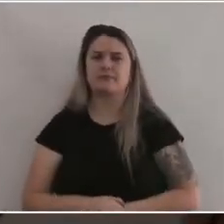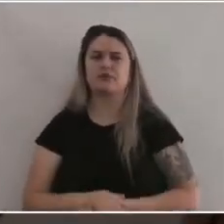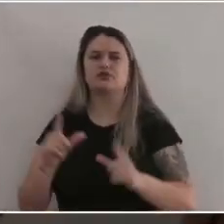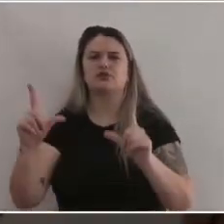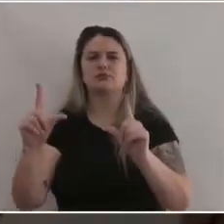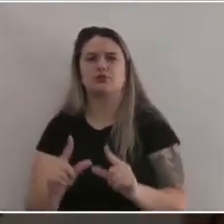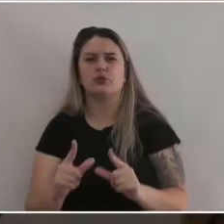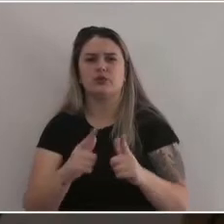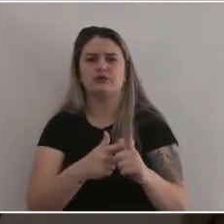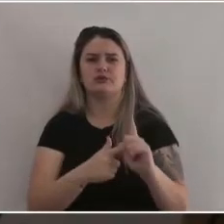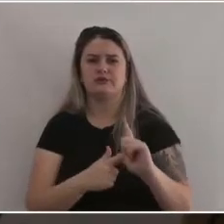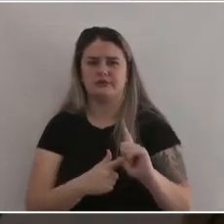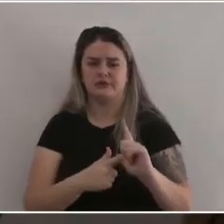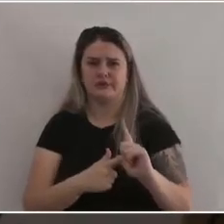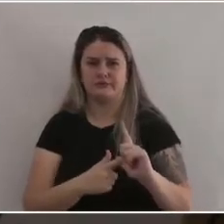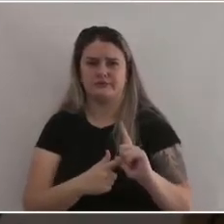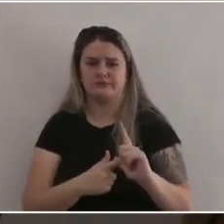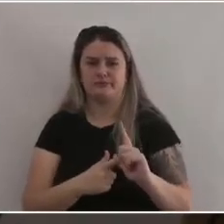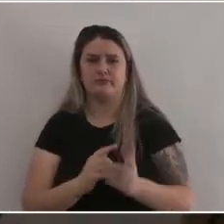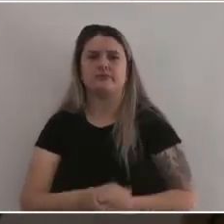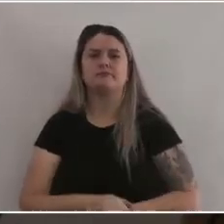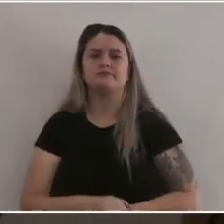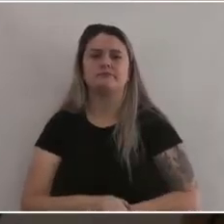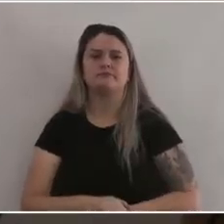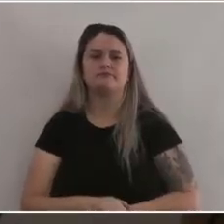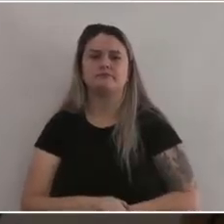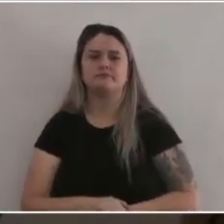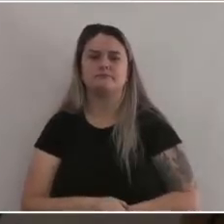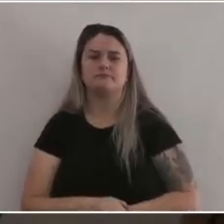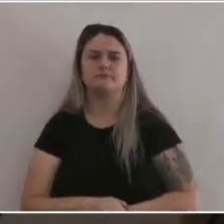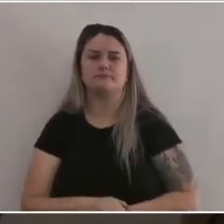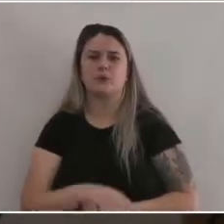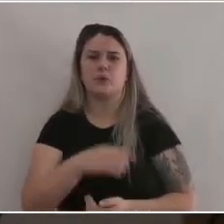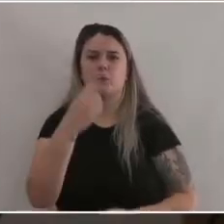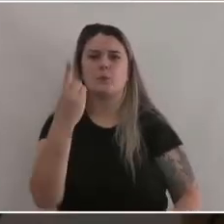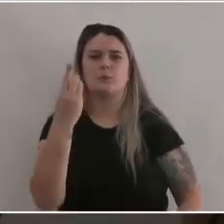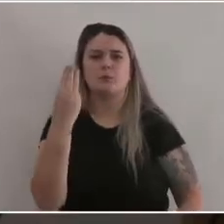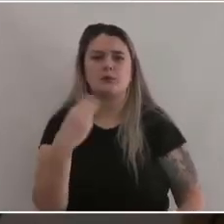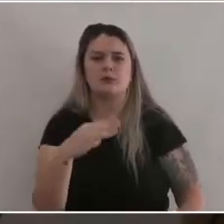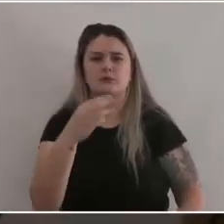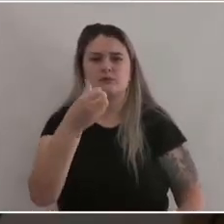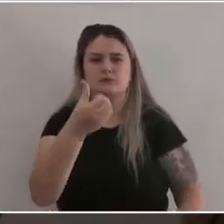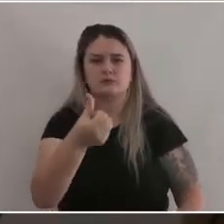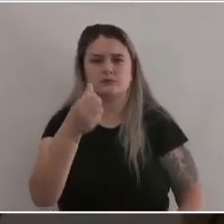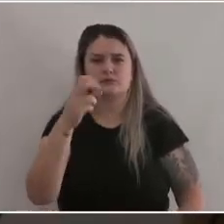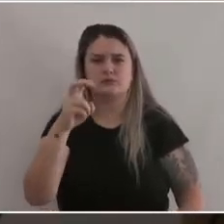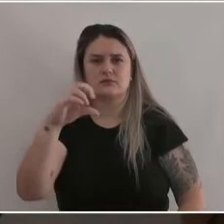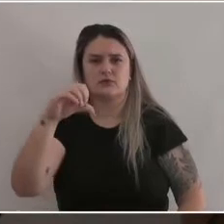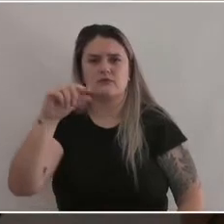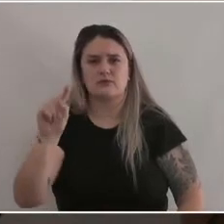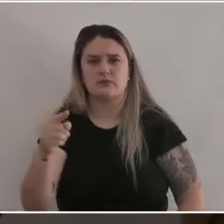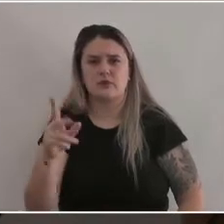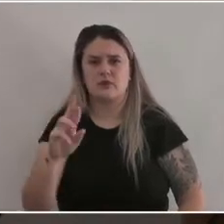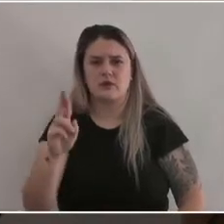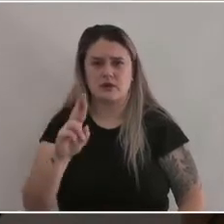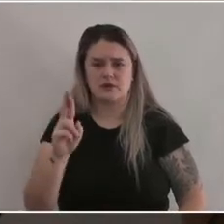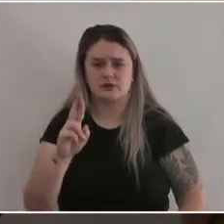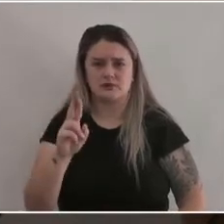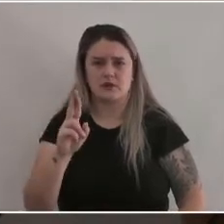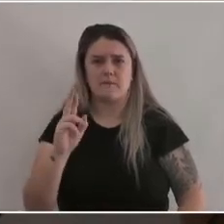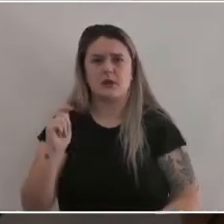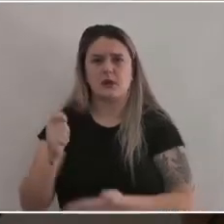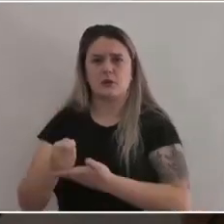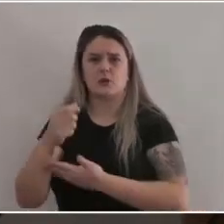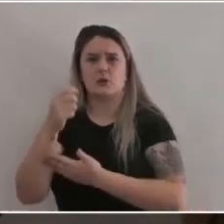Amortização da dívida, o principal da dívida contratada, fixado, atualizado, R$ 1.659.000 reais, realizado